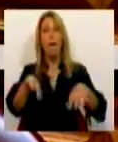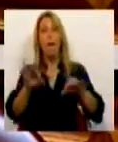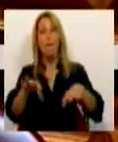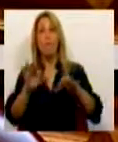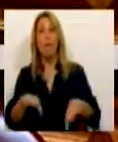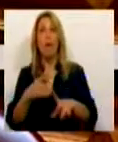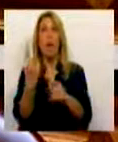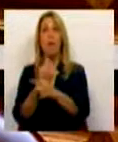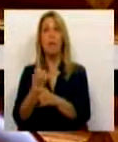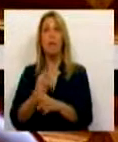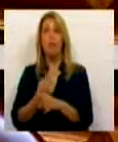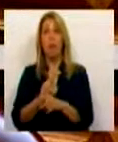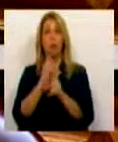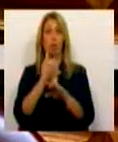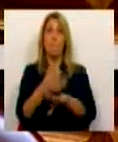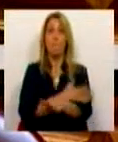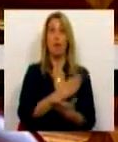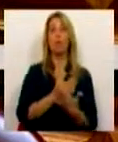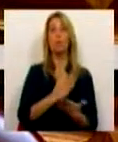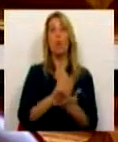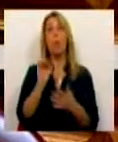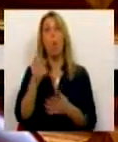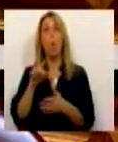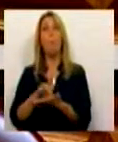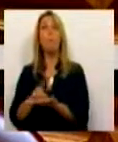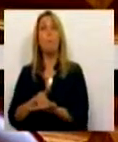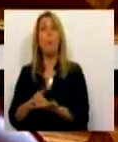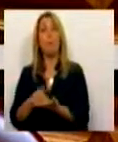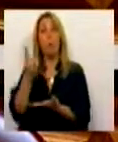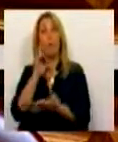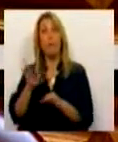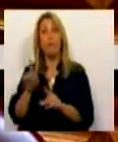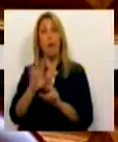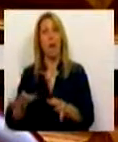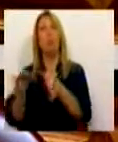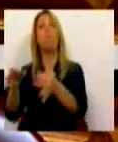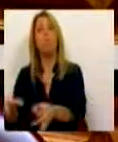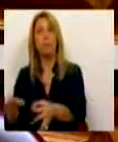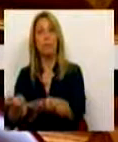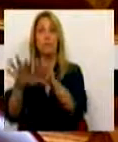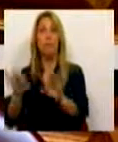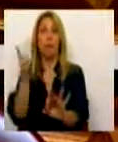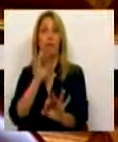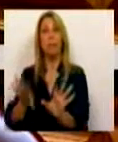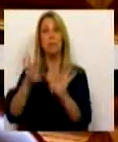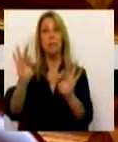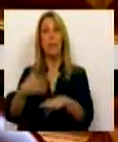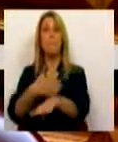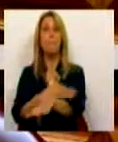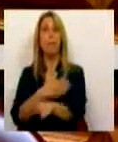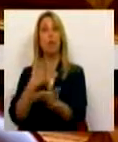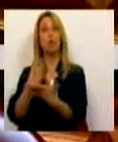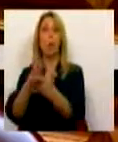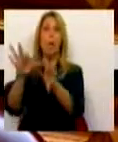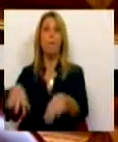educação pré-escolar ou prolongar o final do primeiro ciclo para as datas em que hoje termina a educação pré-escolar. Qualquer